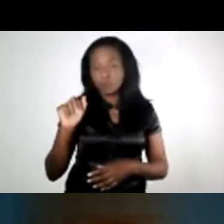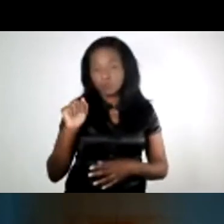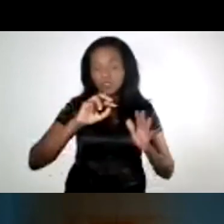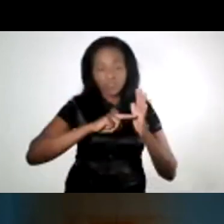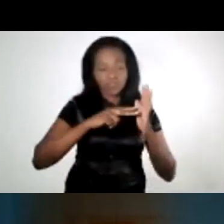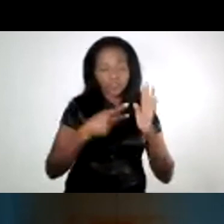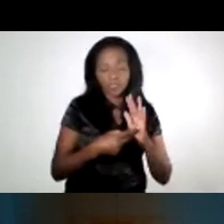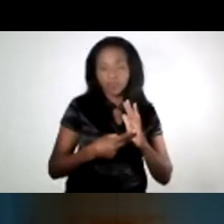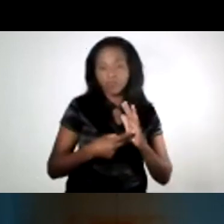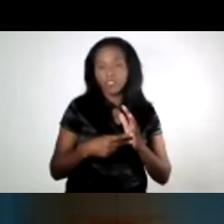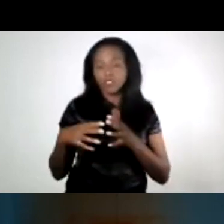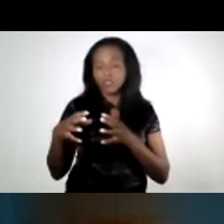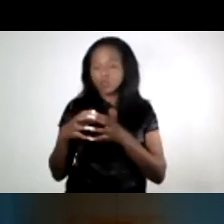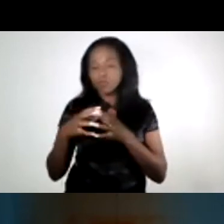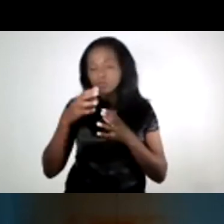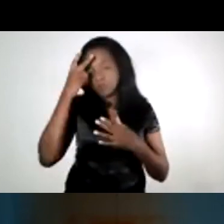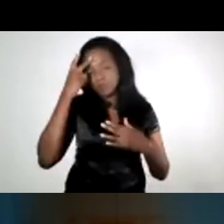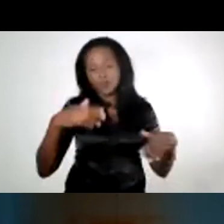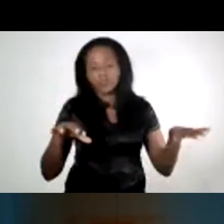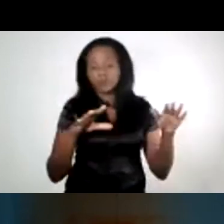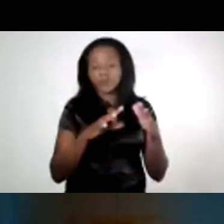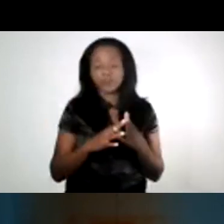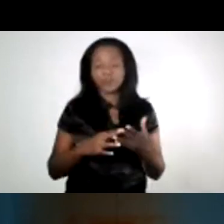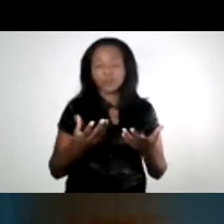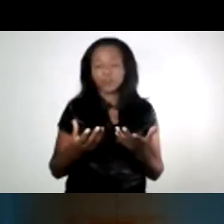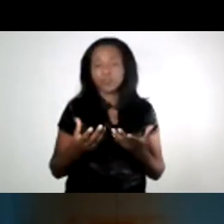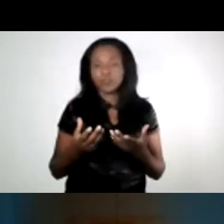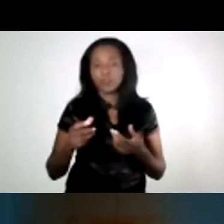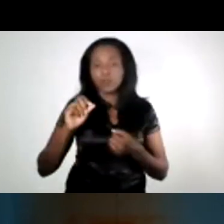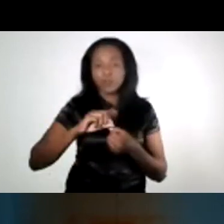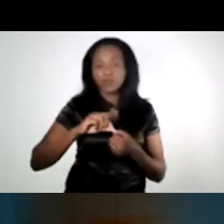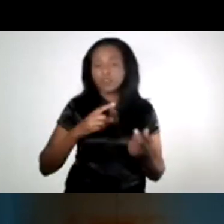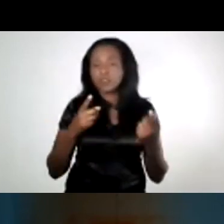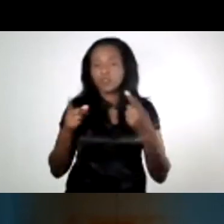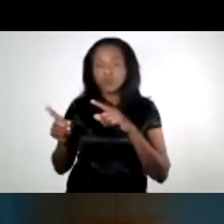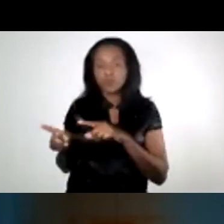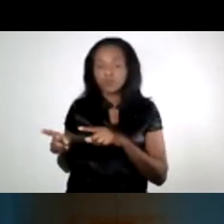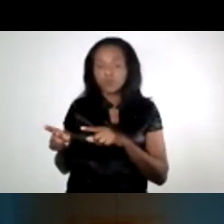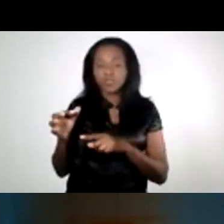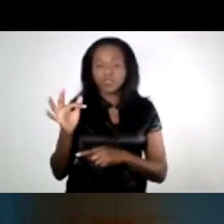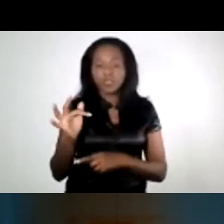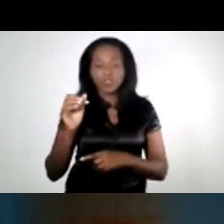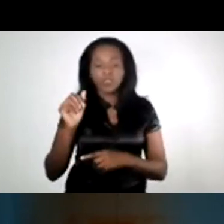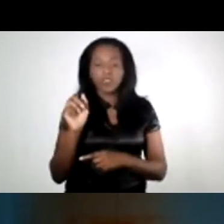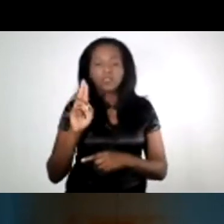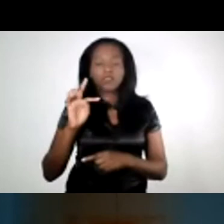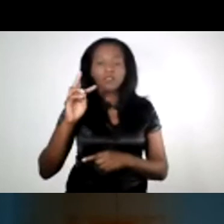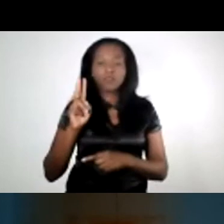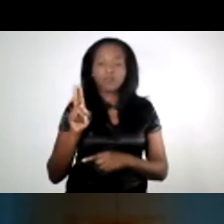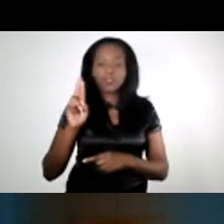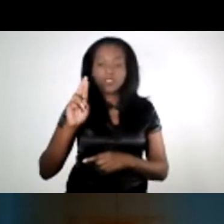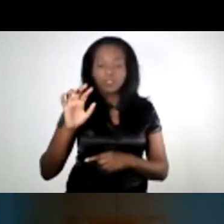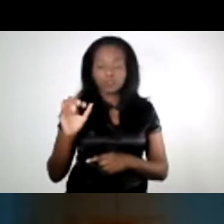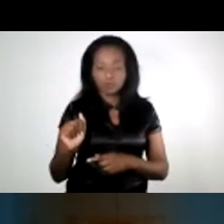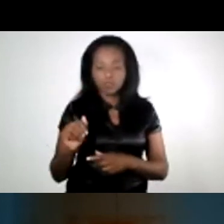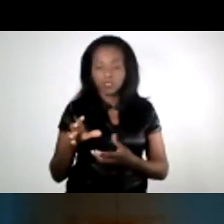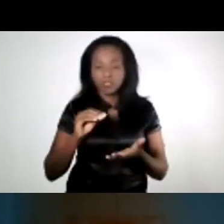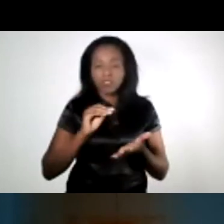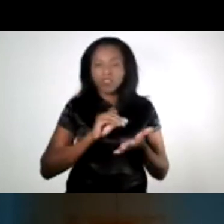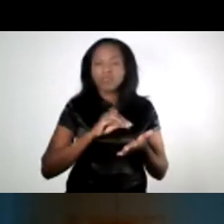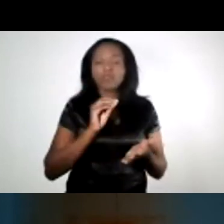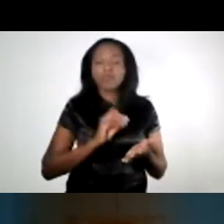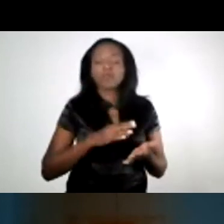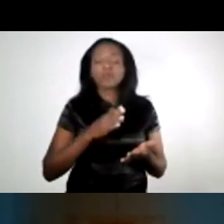comunidades tradicionais, né? Que é para fazer esse contraponto mesmo, é fartura, no sentido da fartura também de conhecimentos, né?